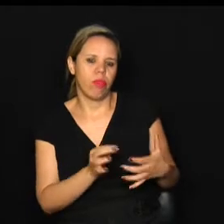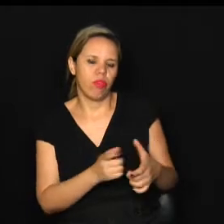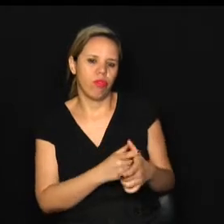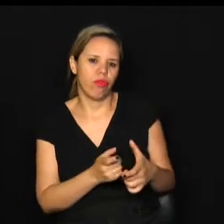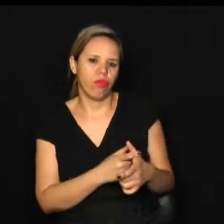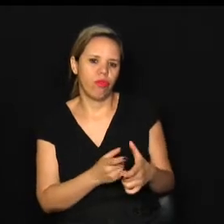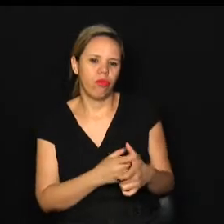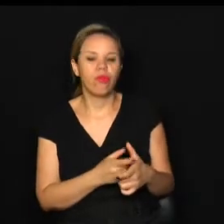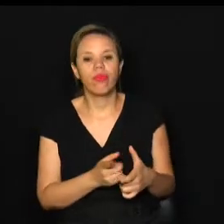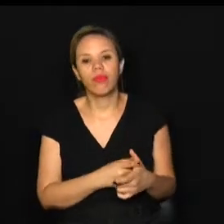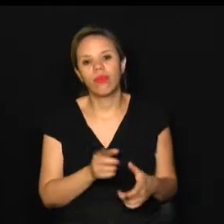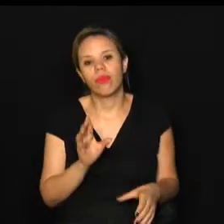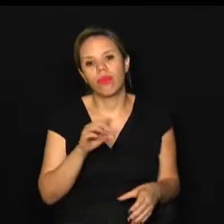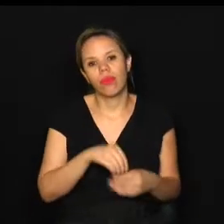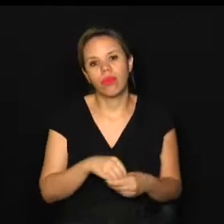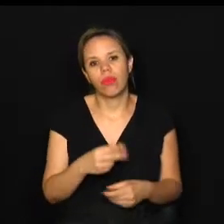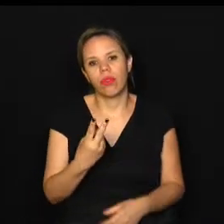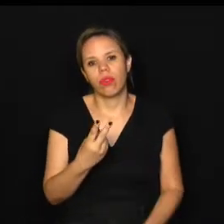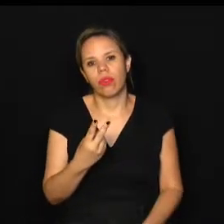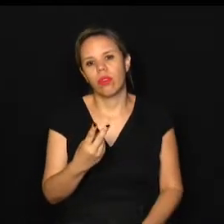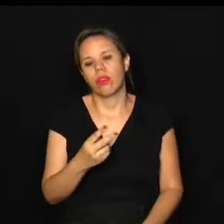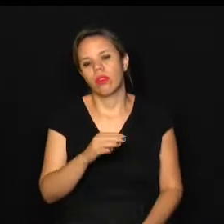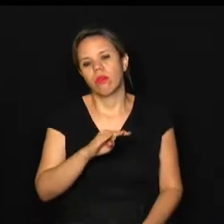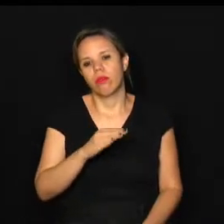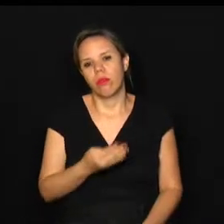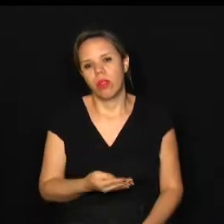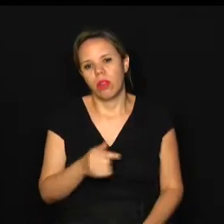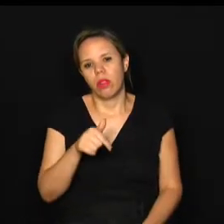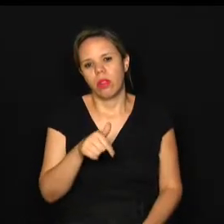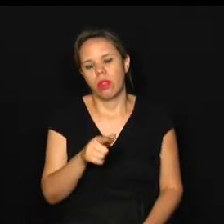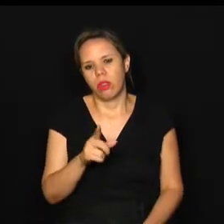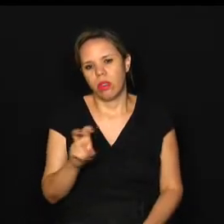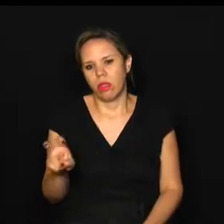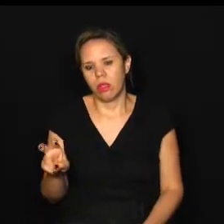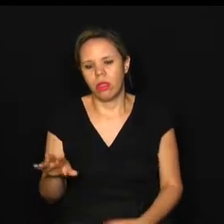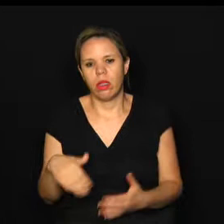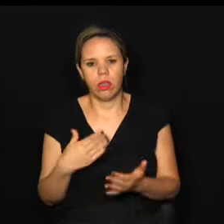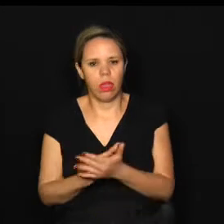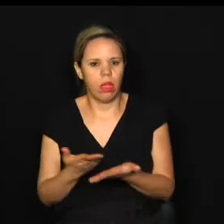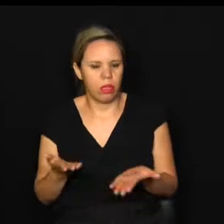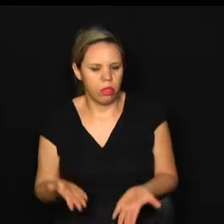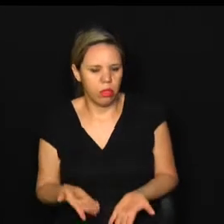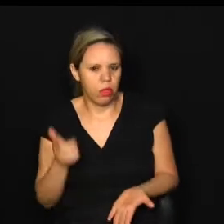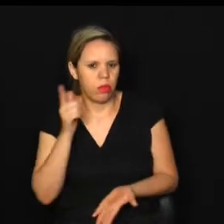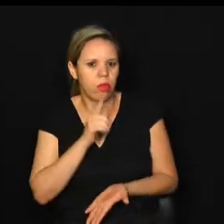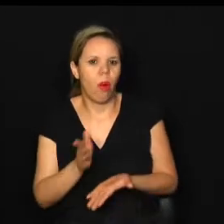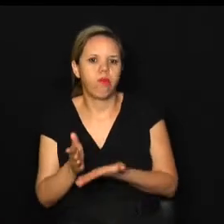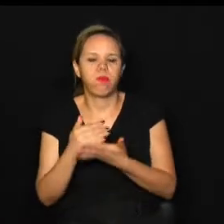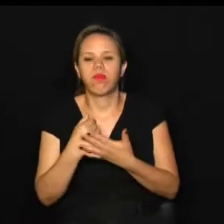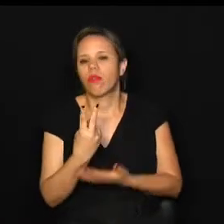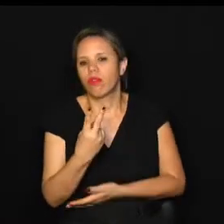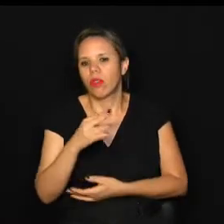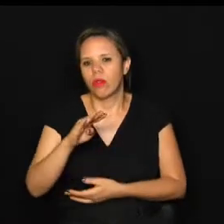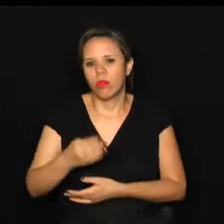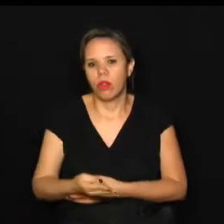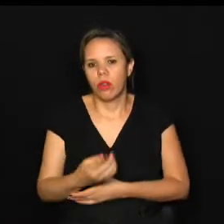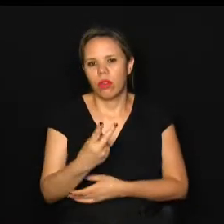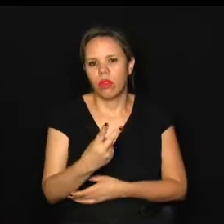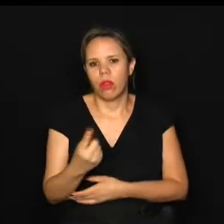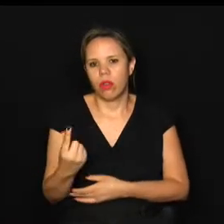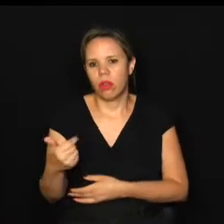2 bilhões 715 milhões e 300 mil, foram empenhados até aqui 2 bilhões 212 milhões e